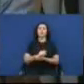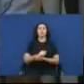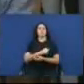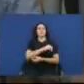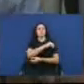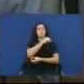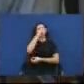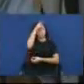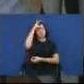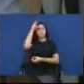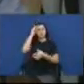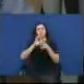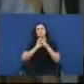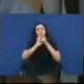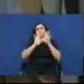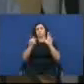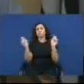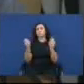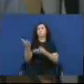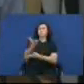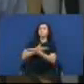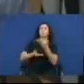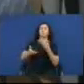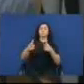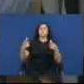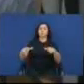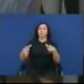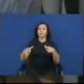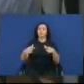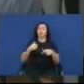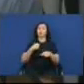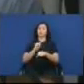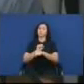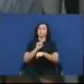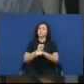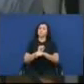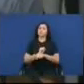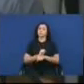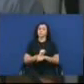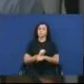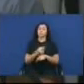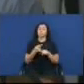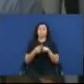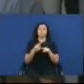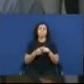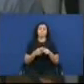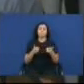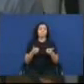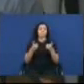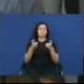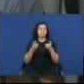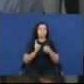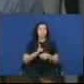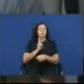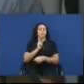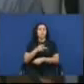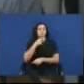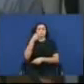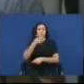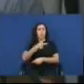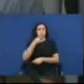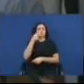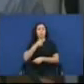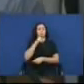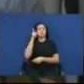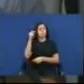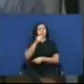então autorizada a fazer esta transferência de área. É o que eu espero, porque, veja, toda vez que eu falo, que eu dialogo com